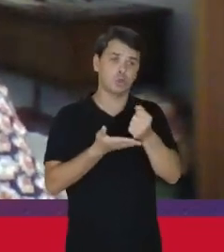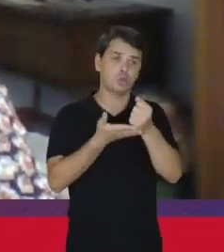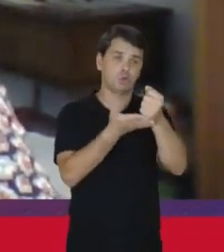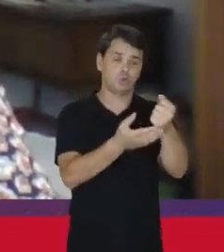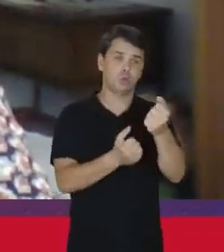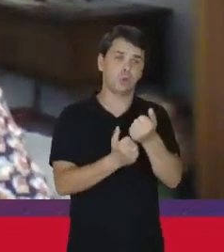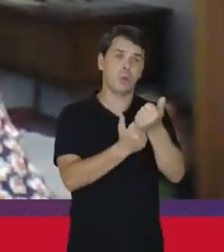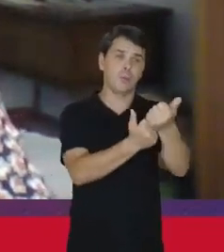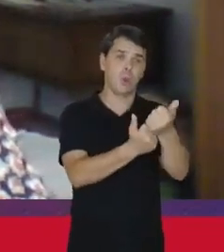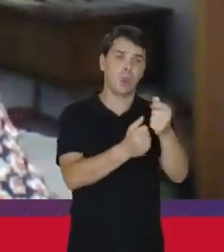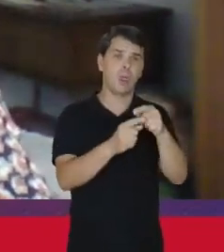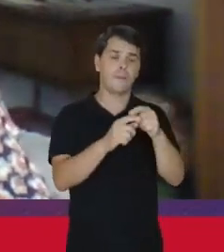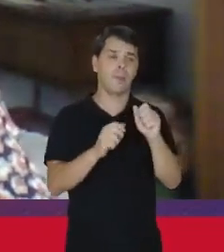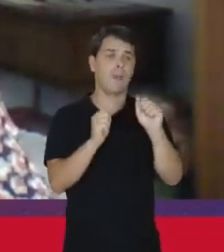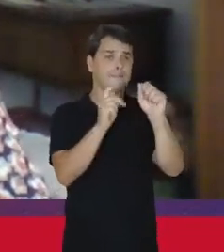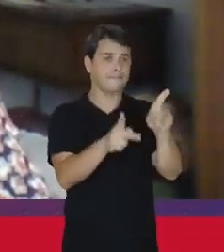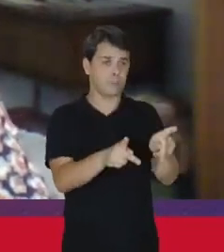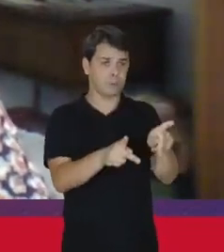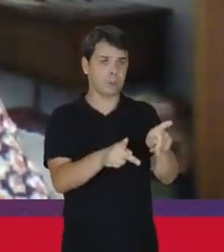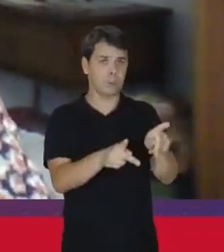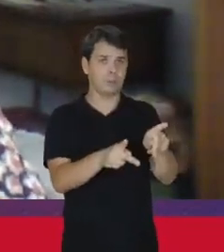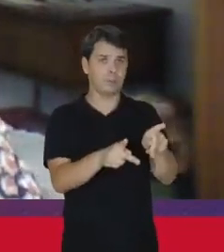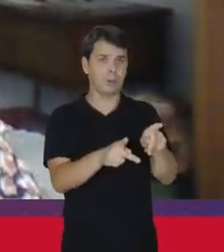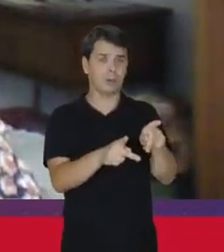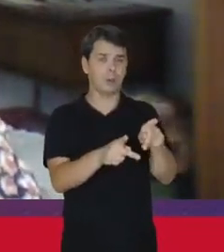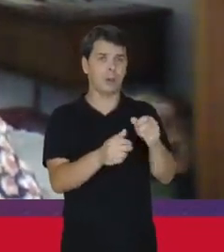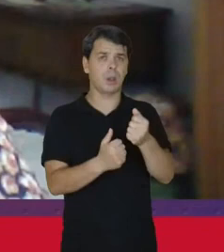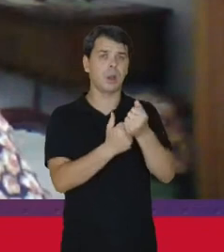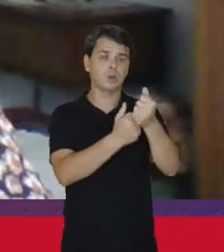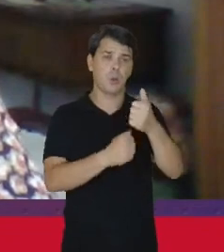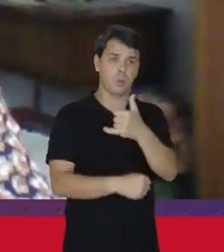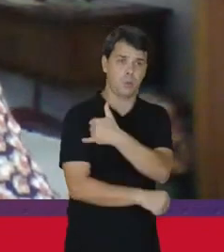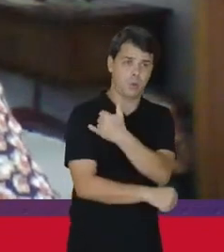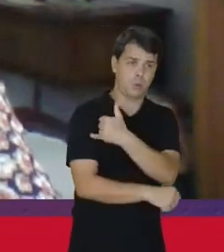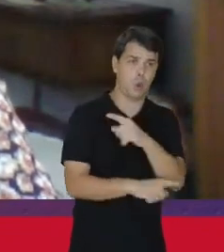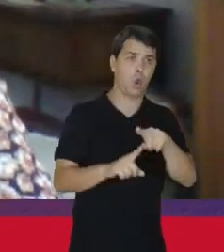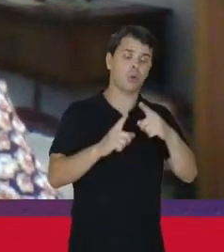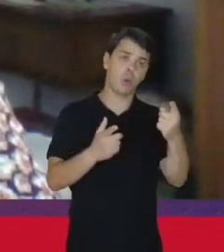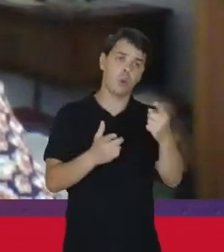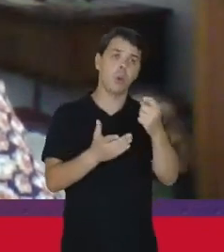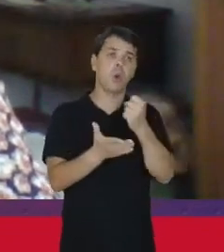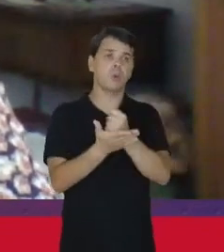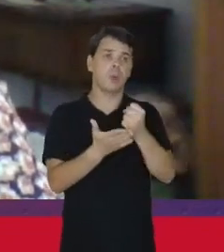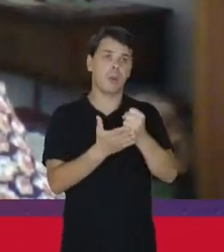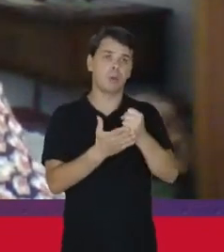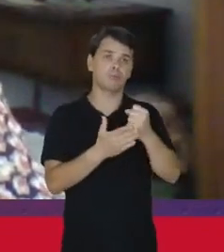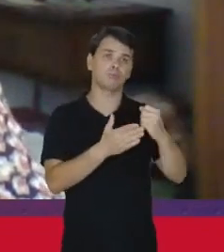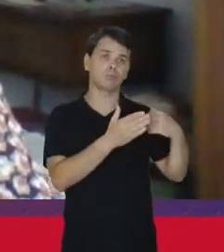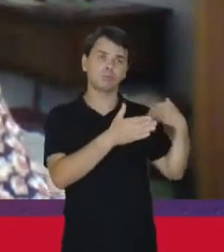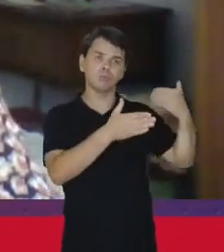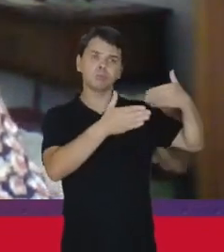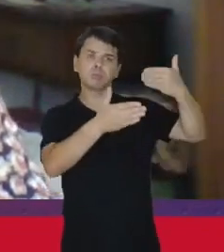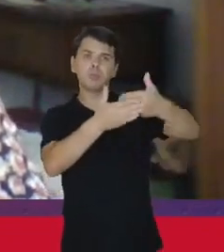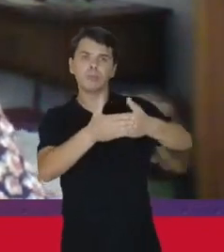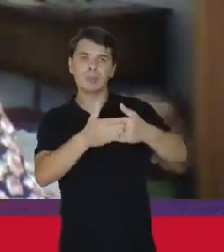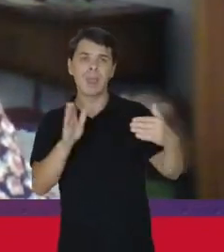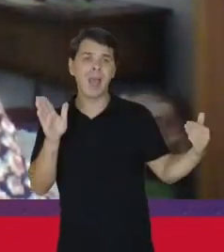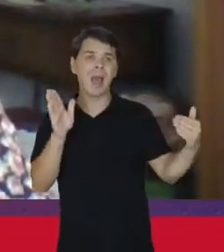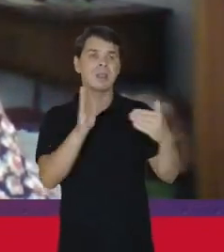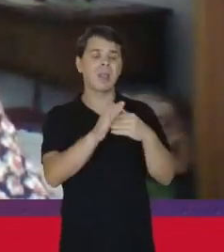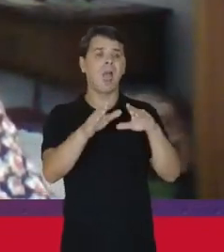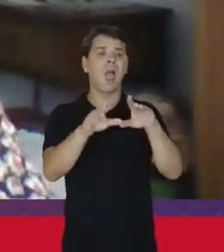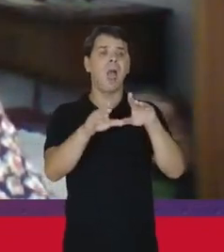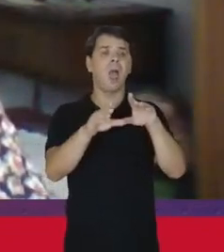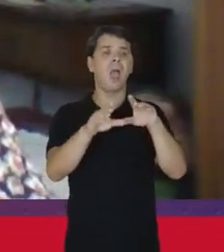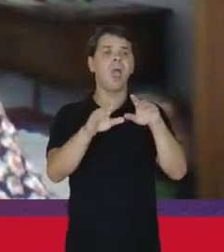a aposentadoria, o acesso ao benefício se dá ou por idade ou por tempo de contribuição. Isso até a reforma